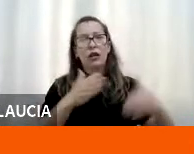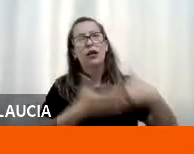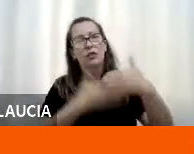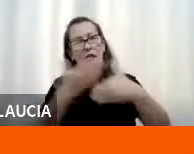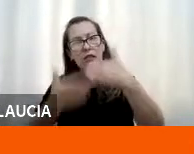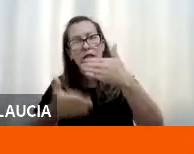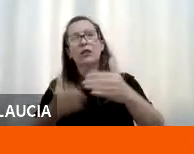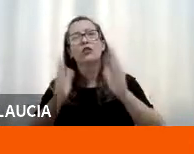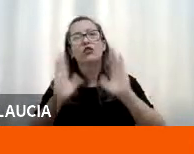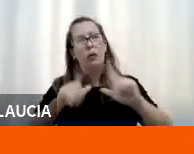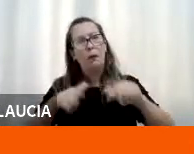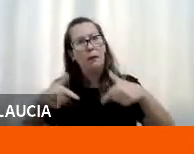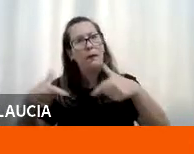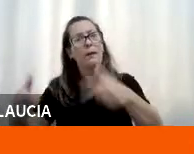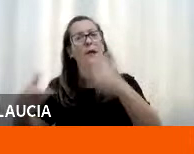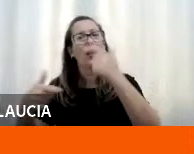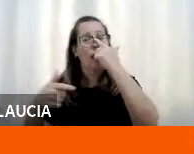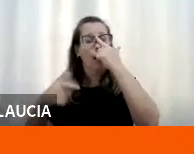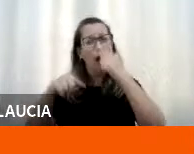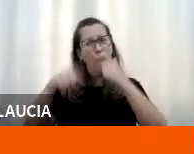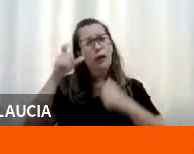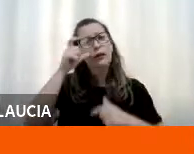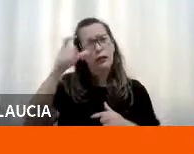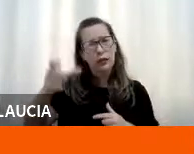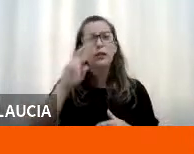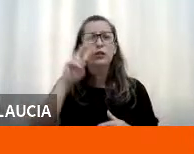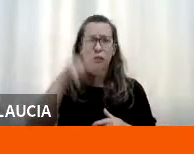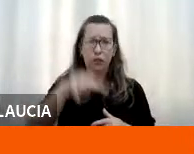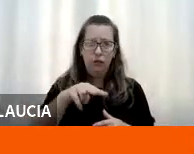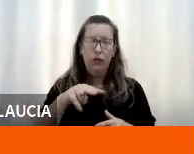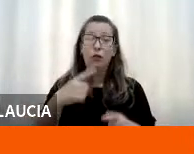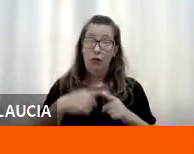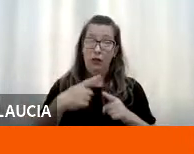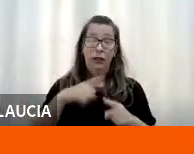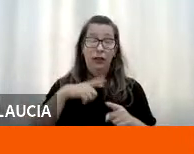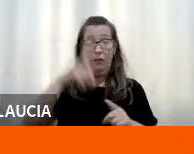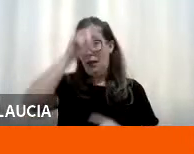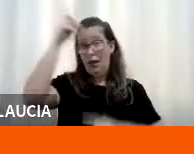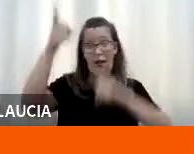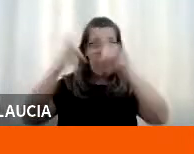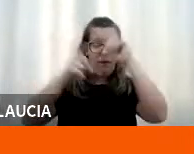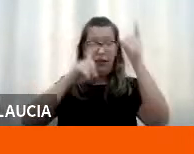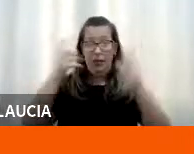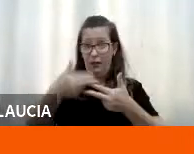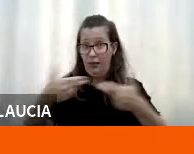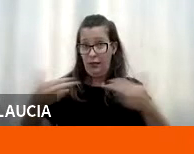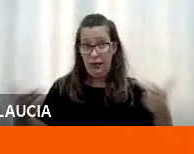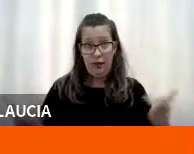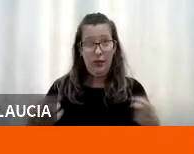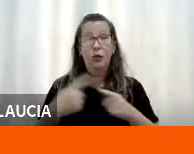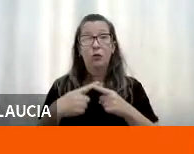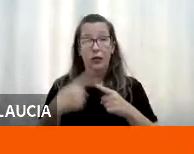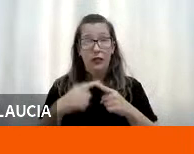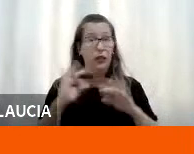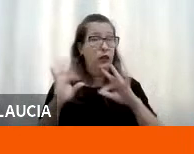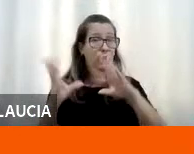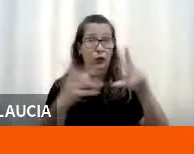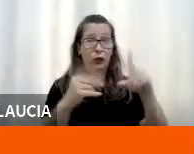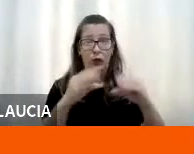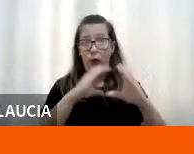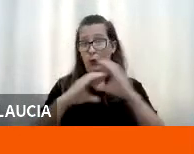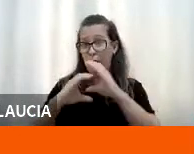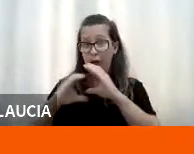arriscado foi muito interessante de ver, né, se reinventar durante todas as comunicações